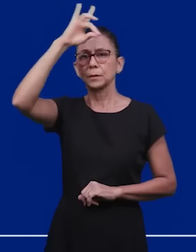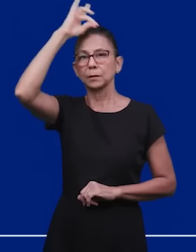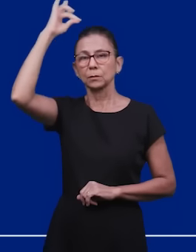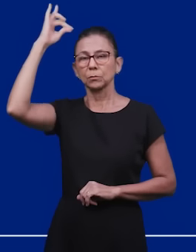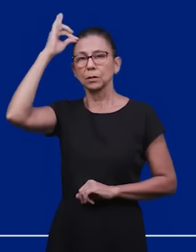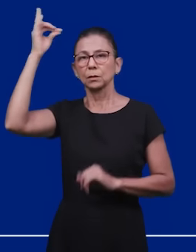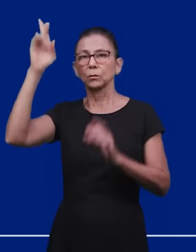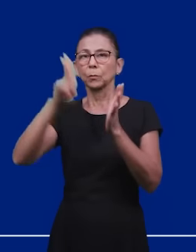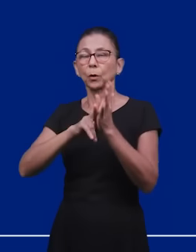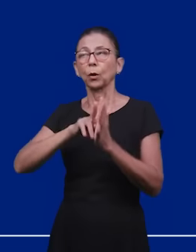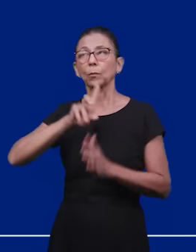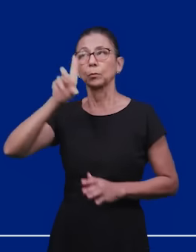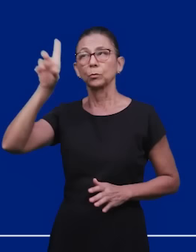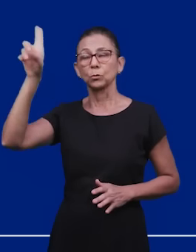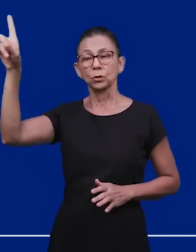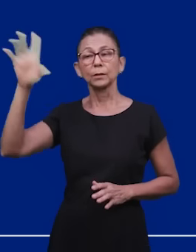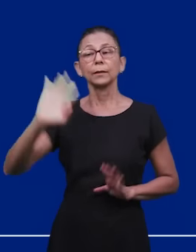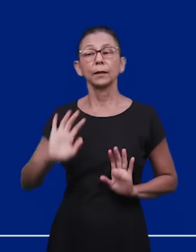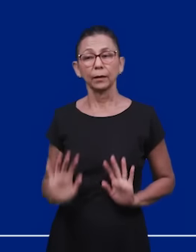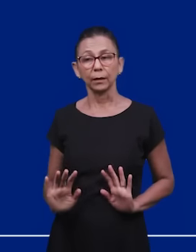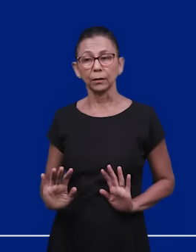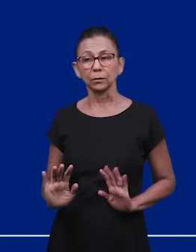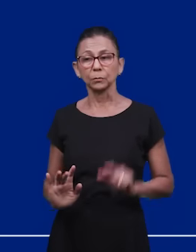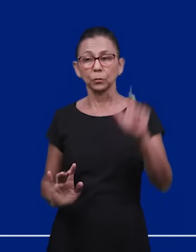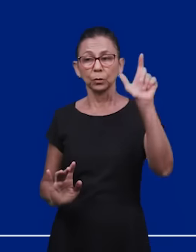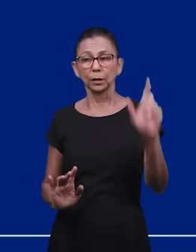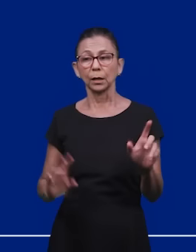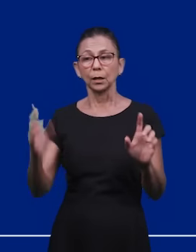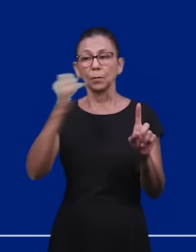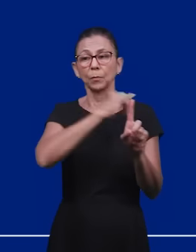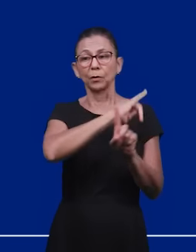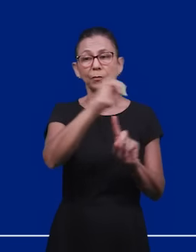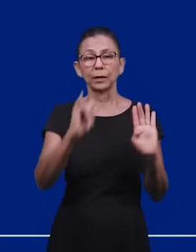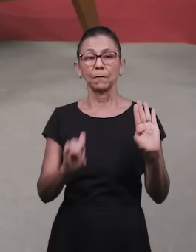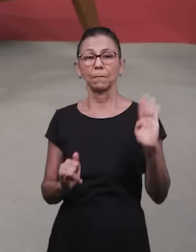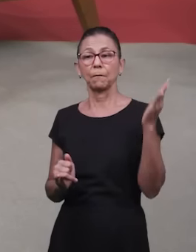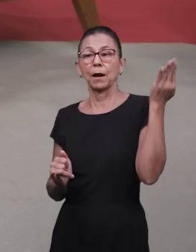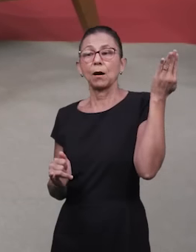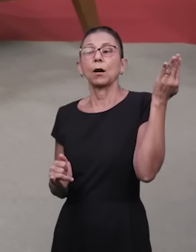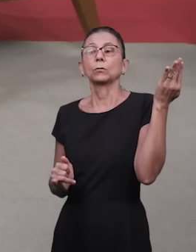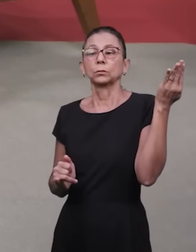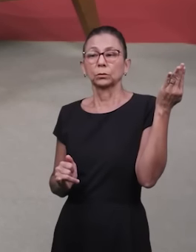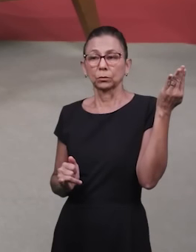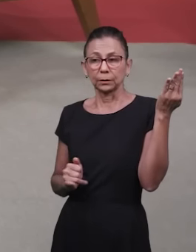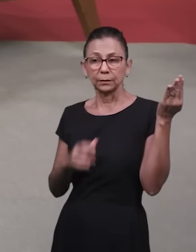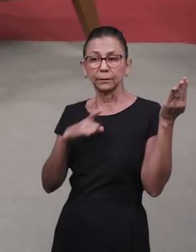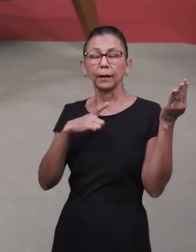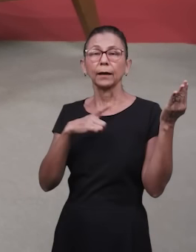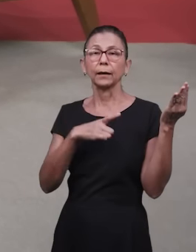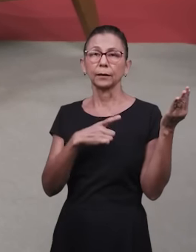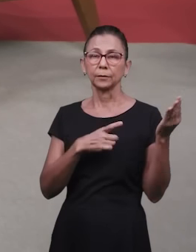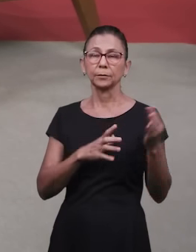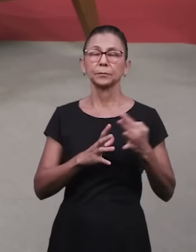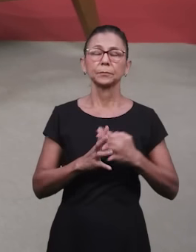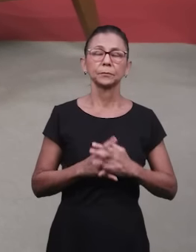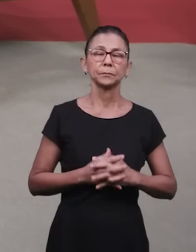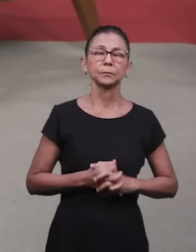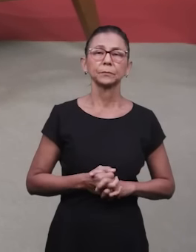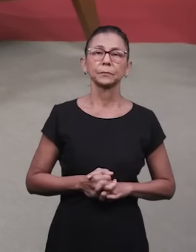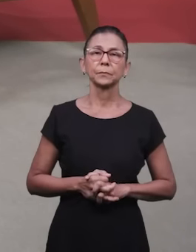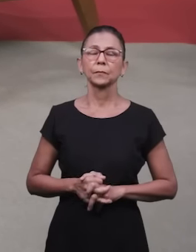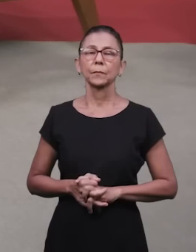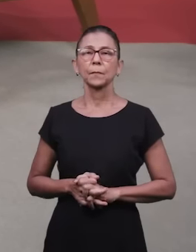falsos profetas se têm levantado no mundo. E aí, corroborando com o que Amadeu disse, nós estamos falando aqui de uma